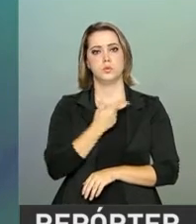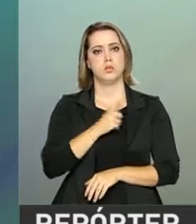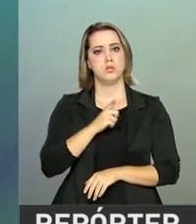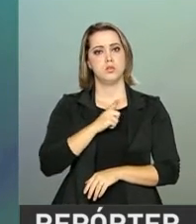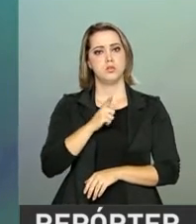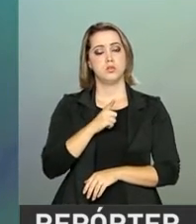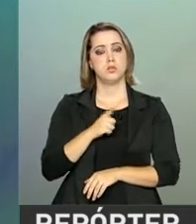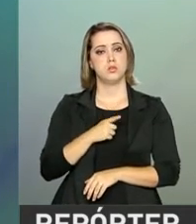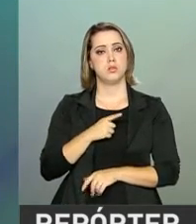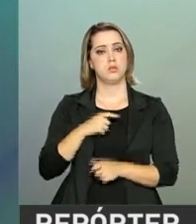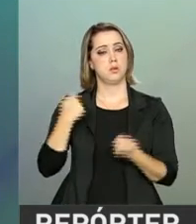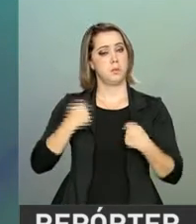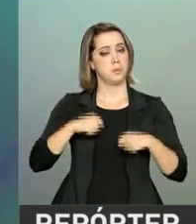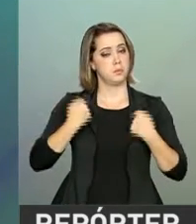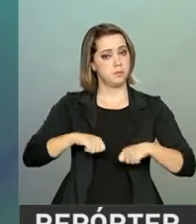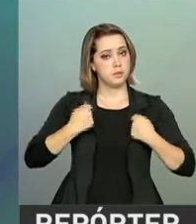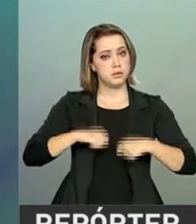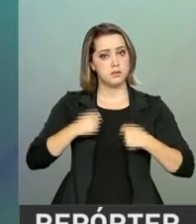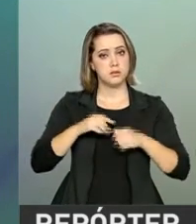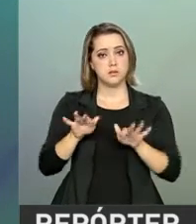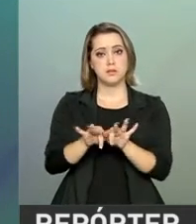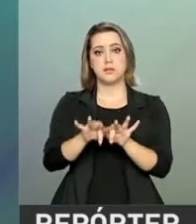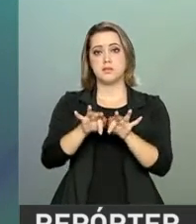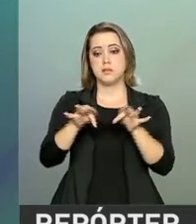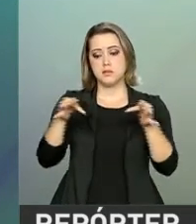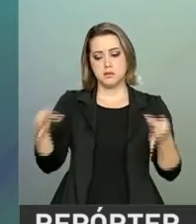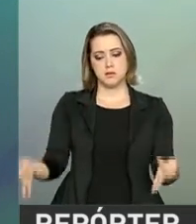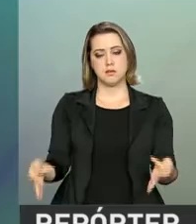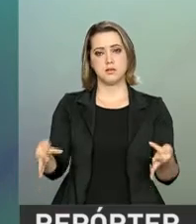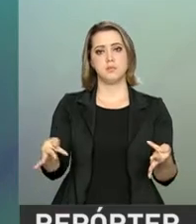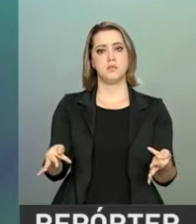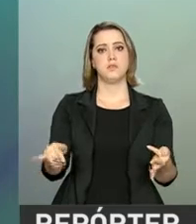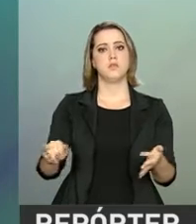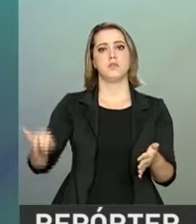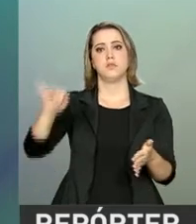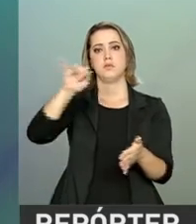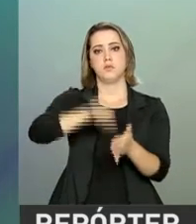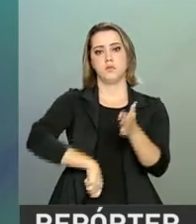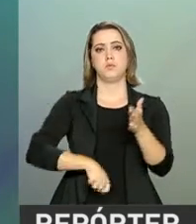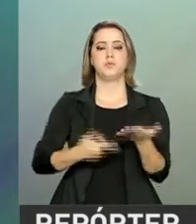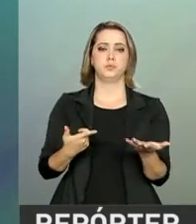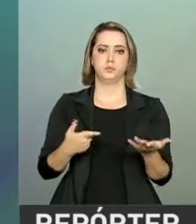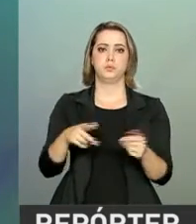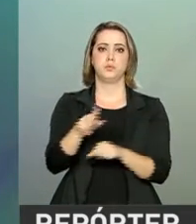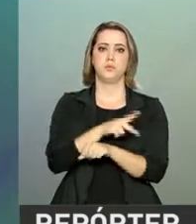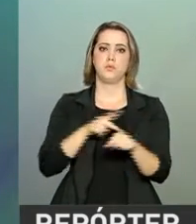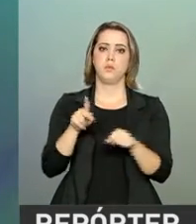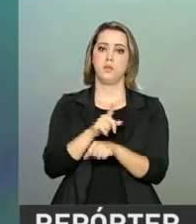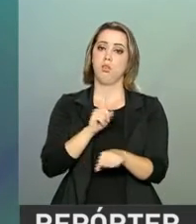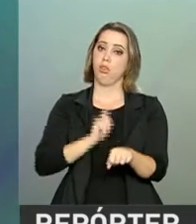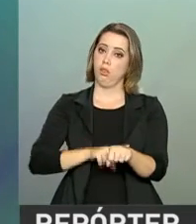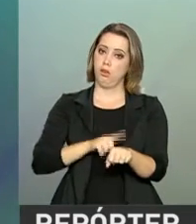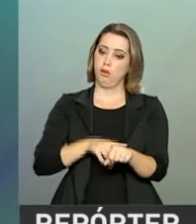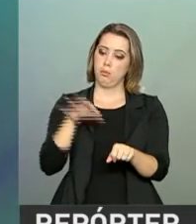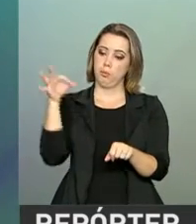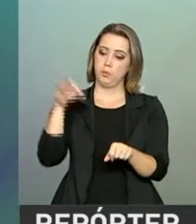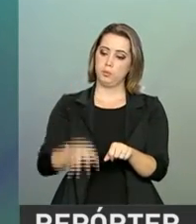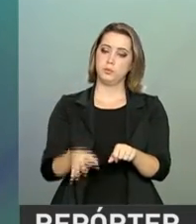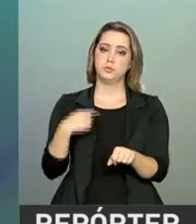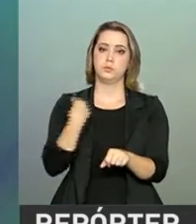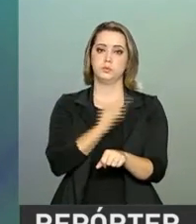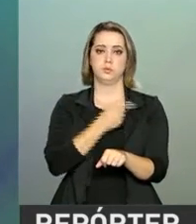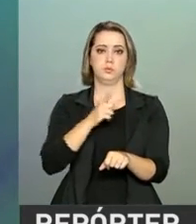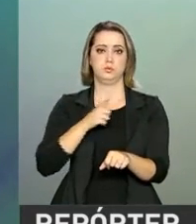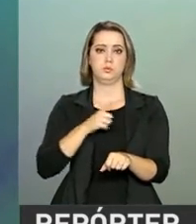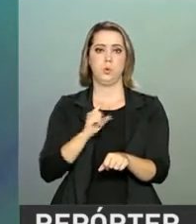promover uma simplificação tributária no país esse tempo houver nós temos agora